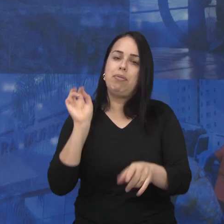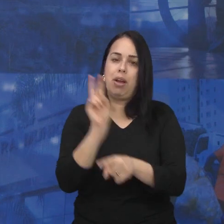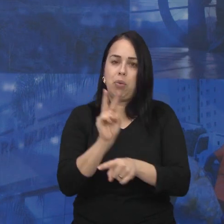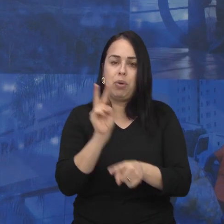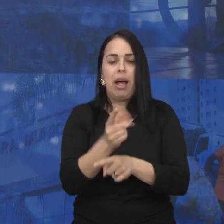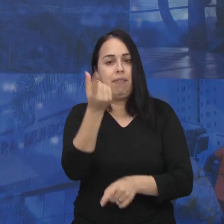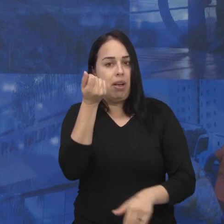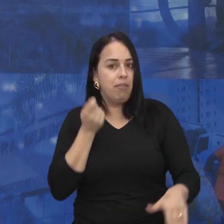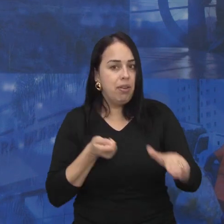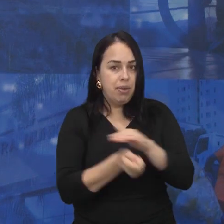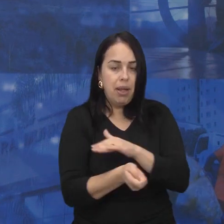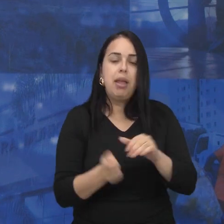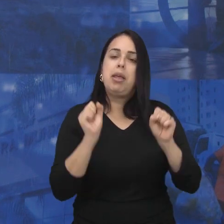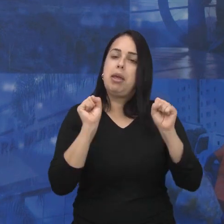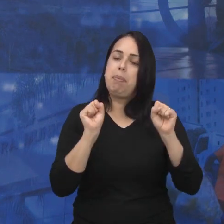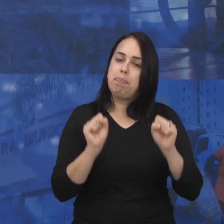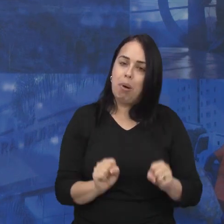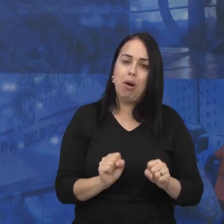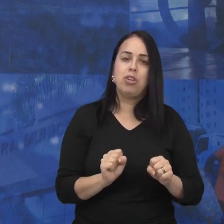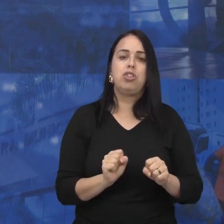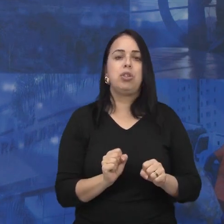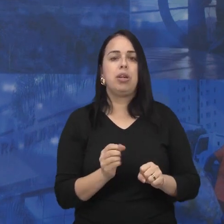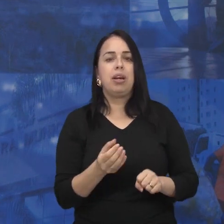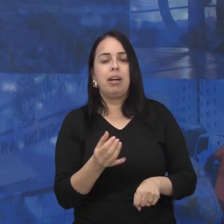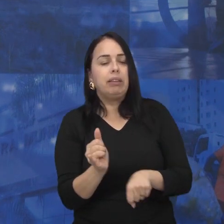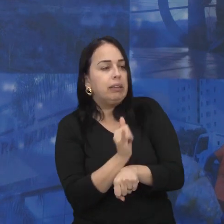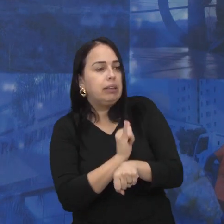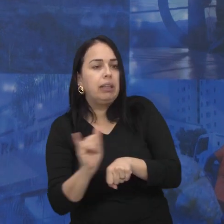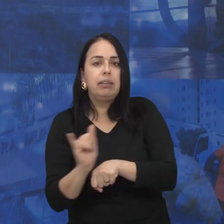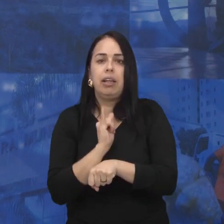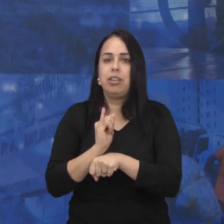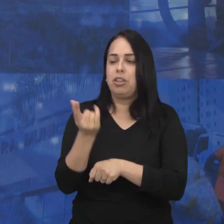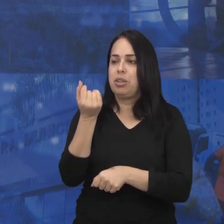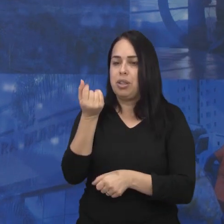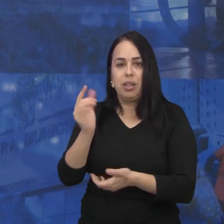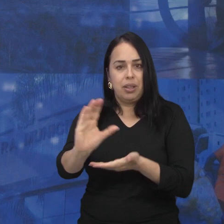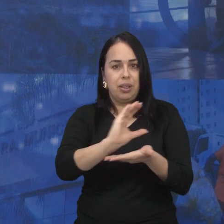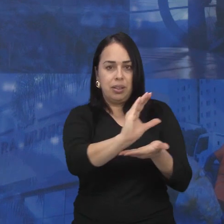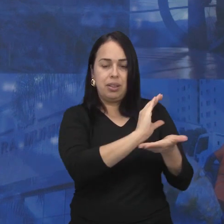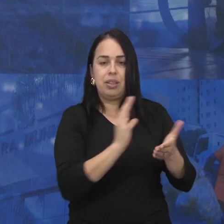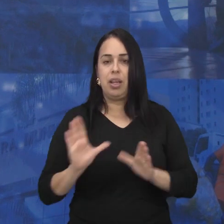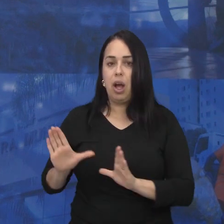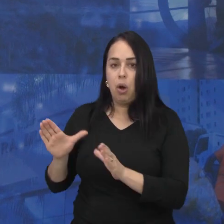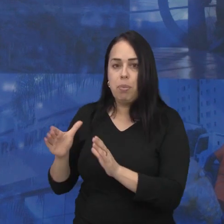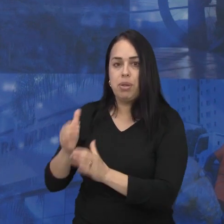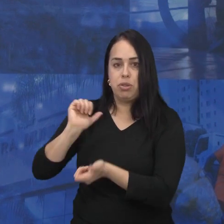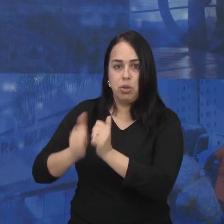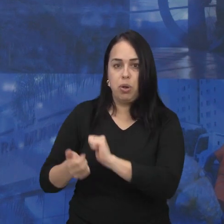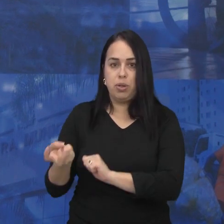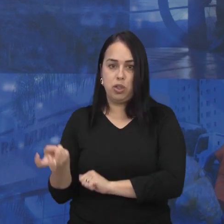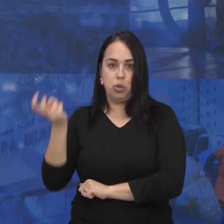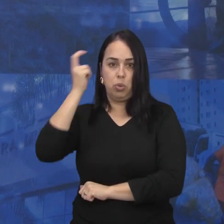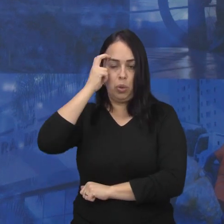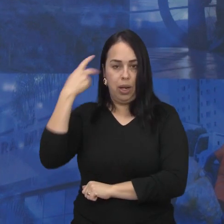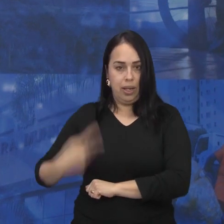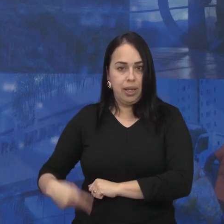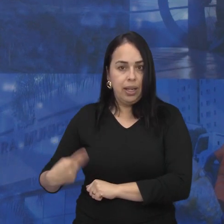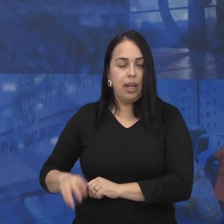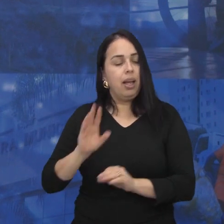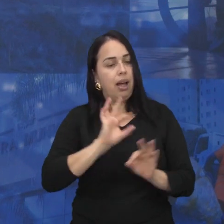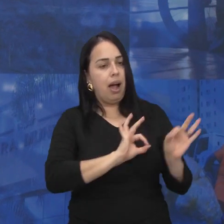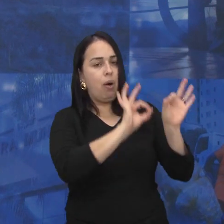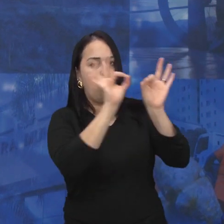deve fazer investimentos e poderá explorar comercialmente o espaço. E a Comissão de Esportes e Cultura aqui da